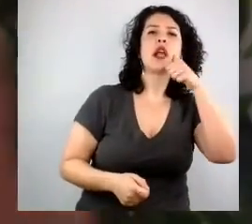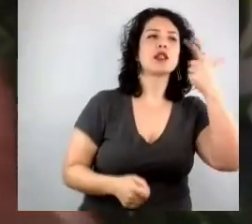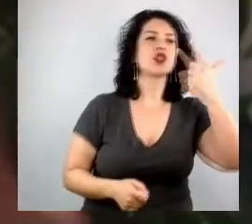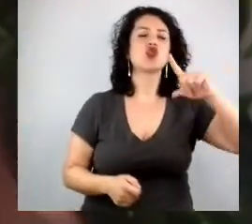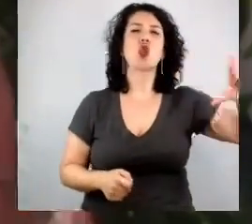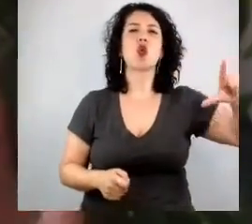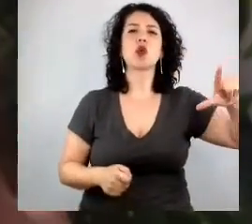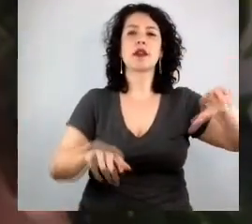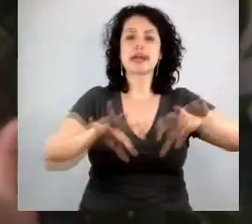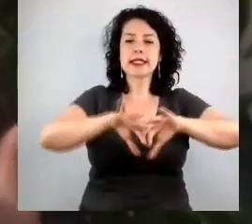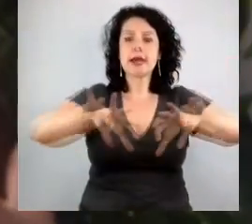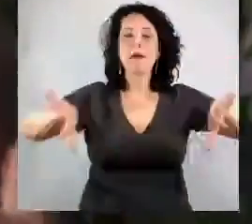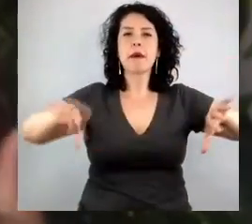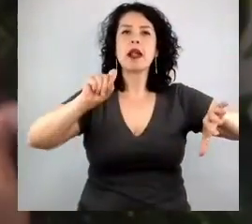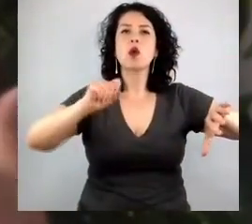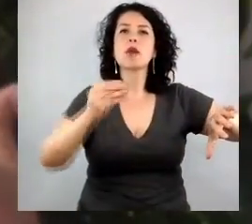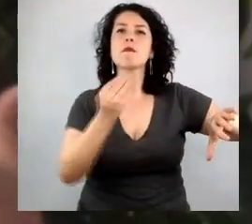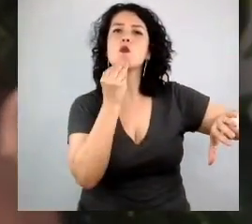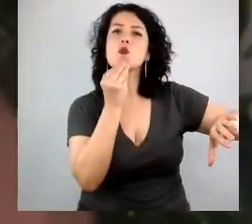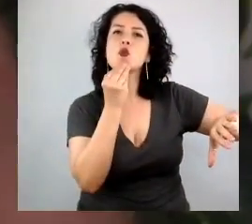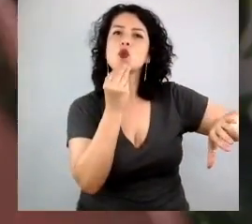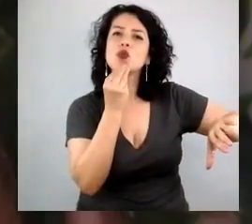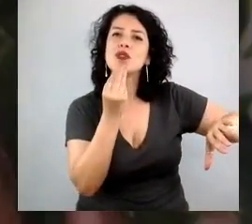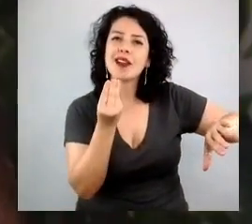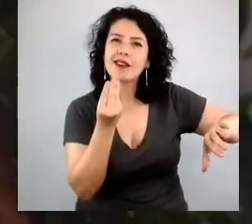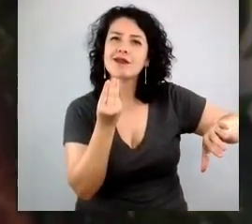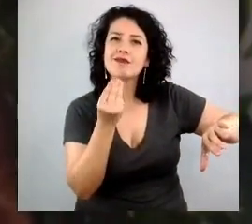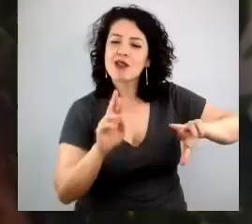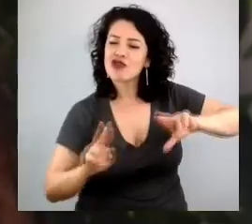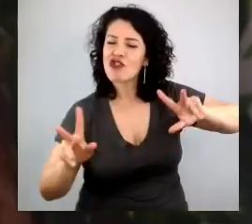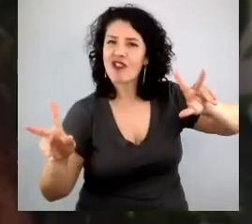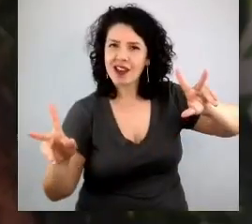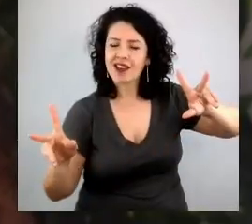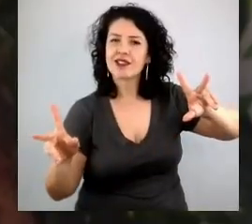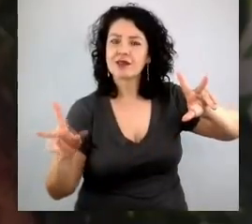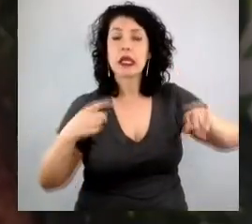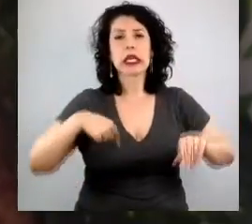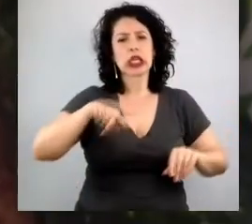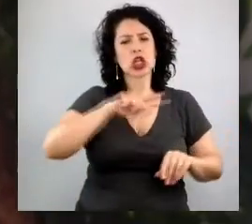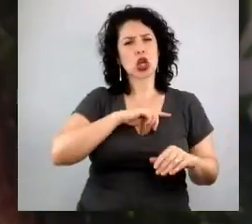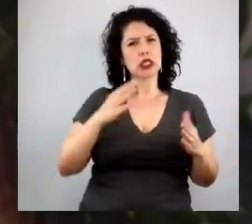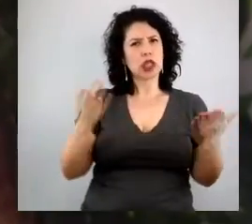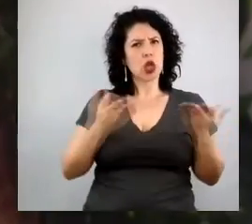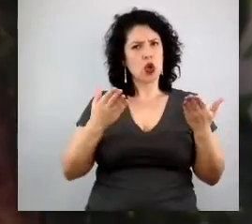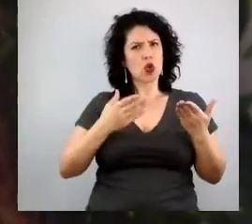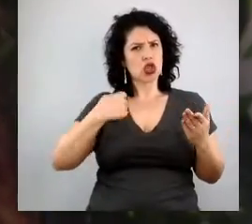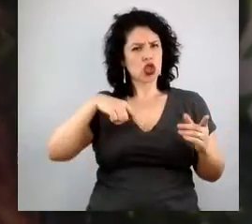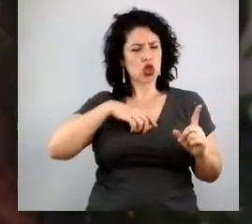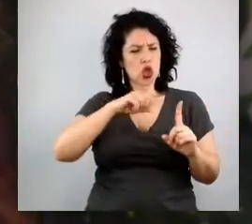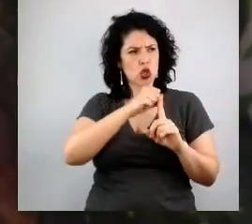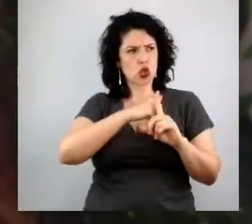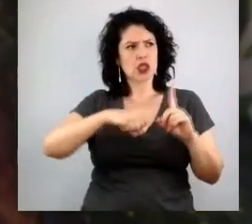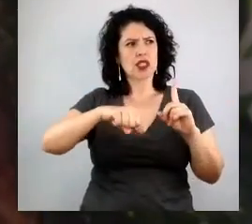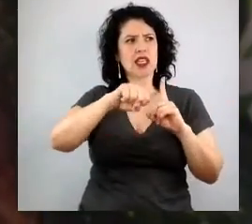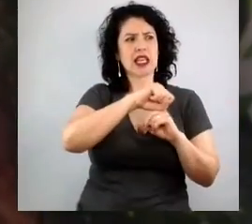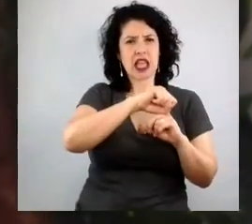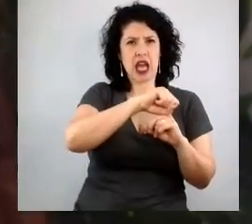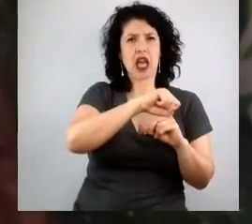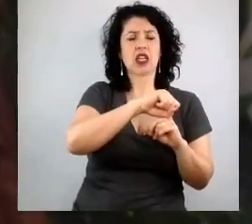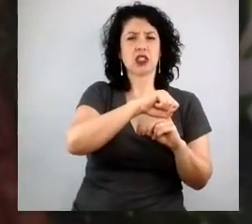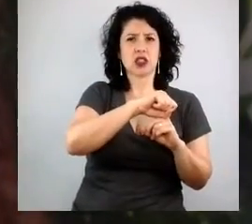E essa situação que a gente vive, nessa asfixia social que a população negra sofreu e